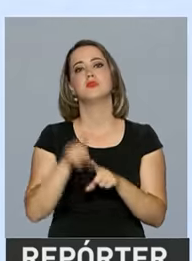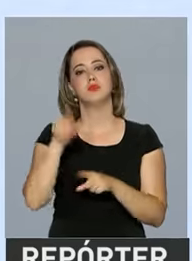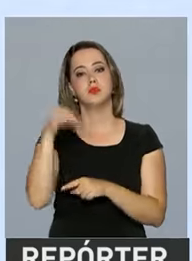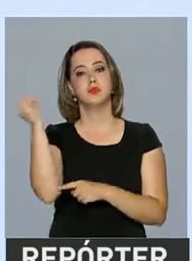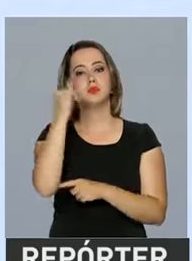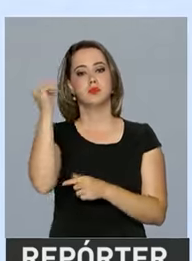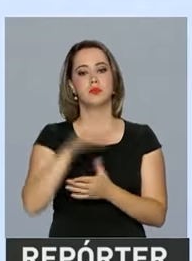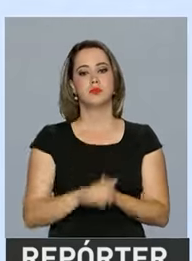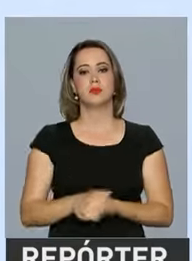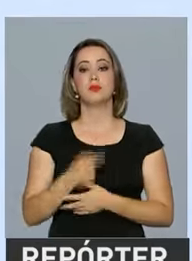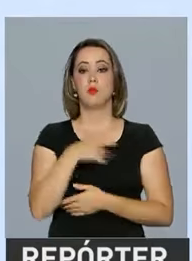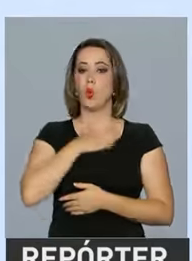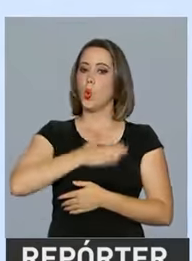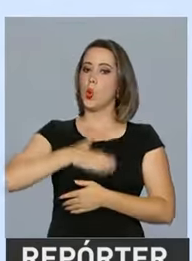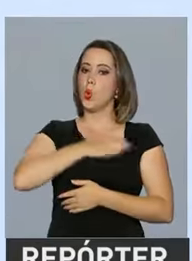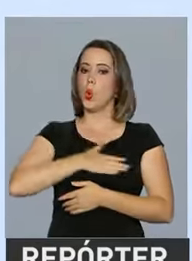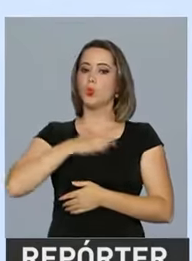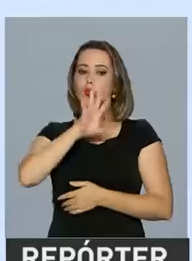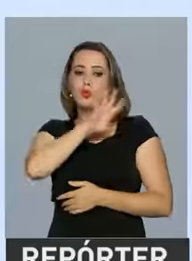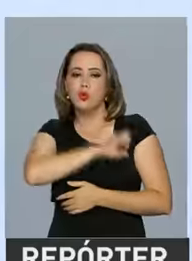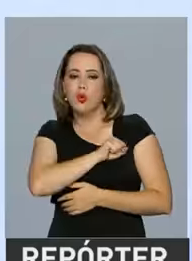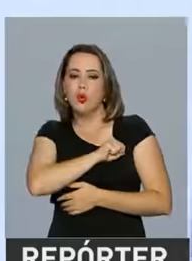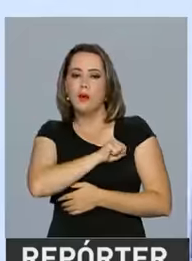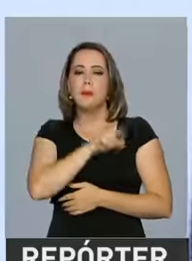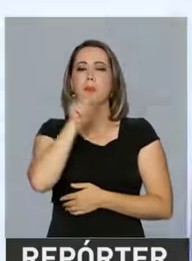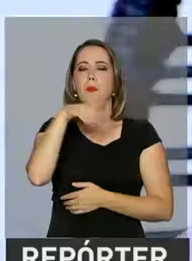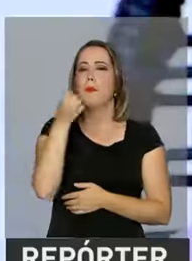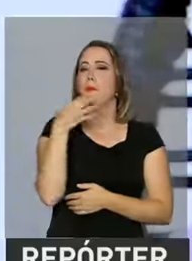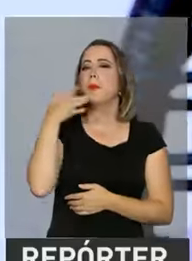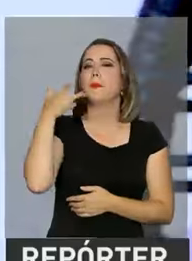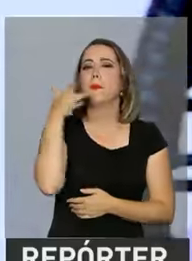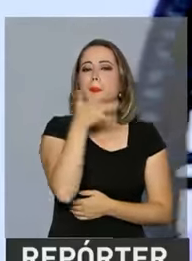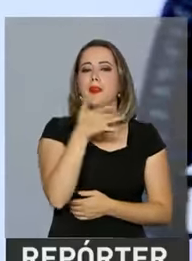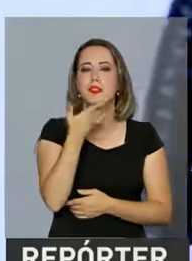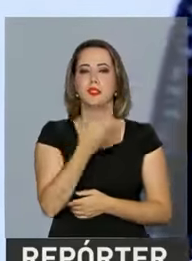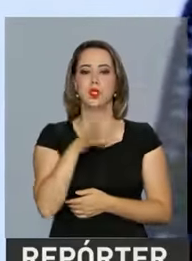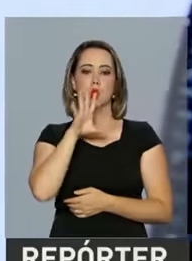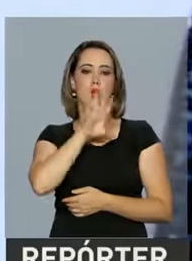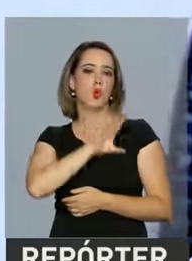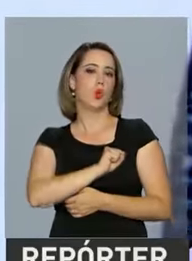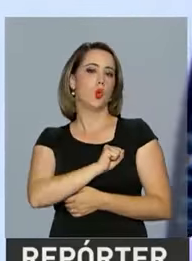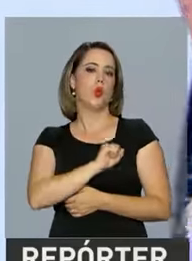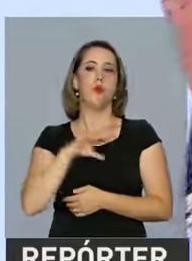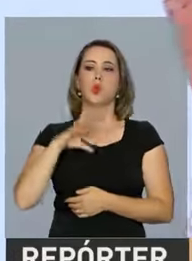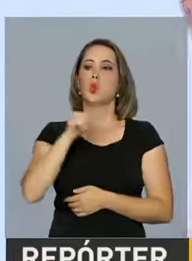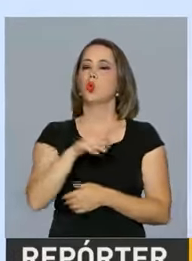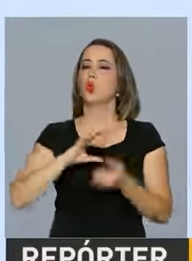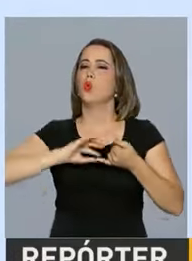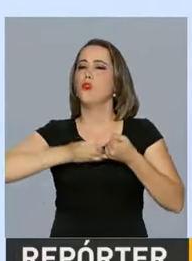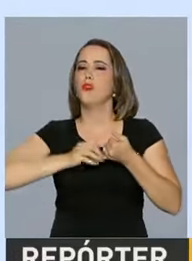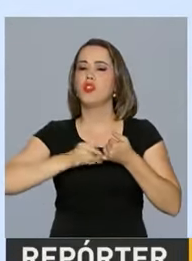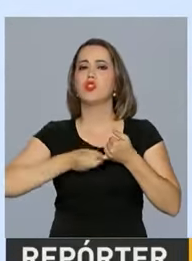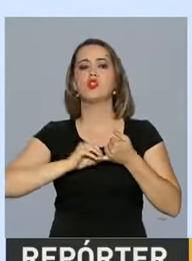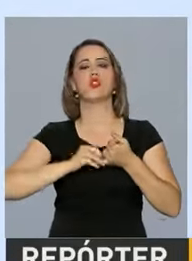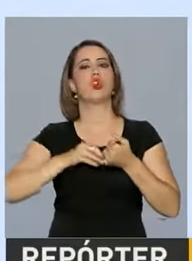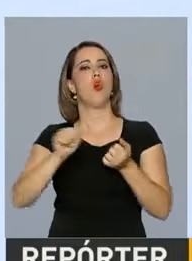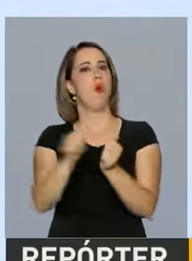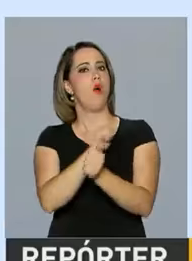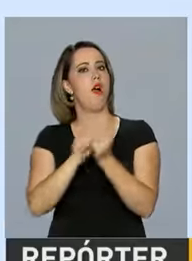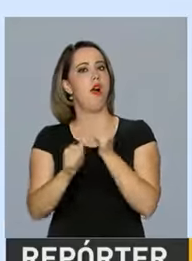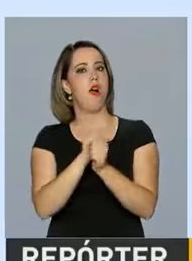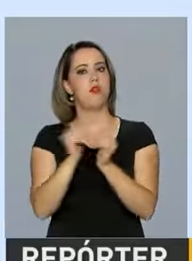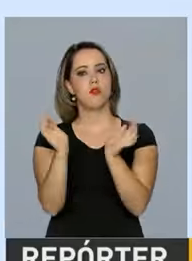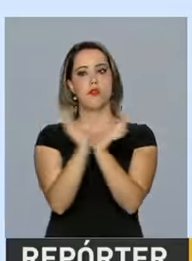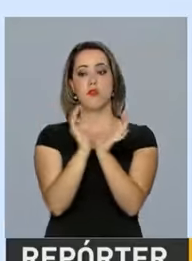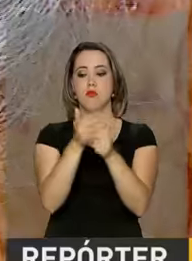importante. Gosto, adoro. Comida daqui é boa, não é? Eu gosto de tudo, feijão, arroz, macarrão, verdura. O que eu gosto